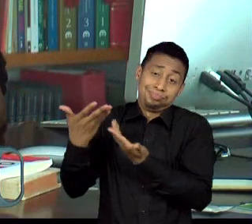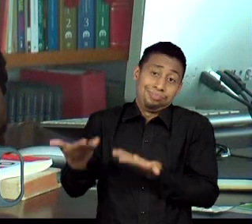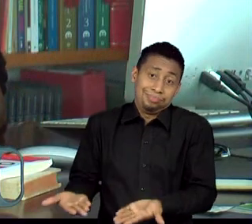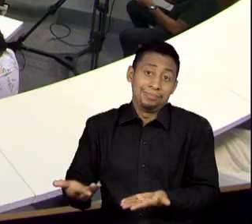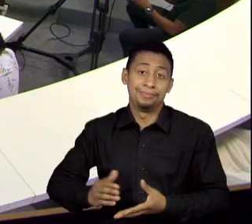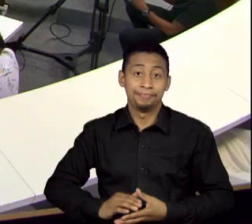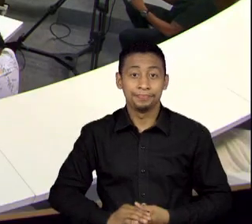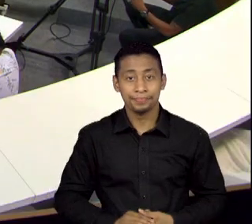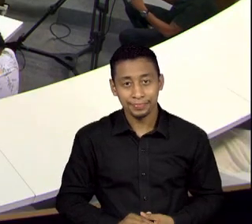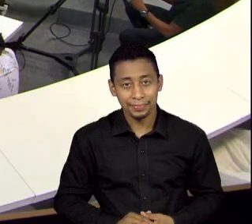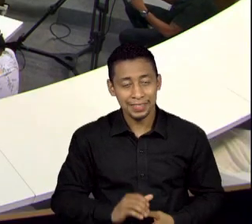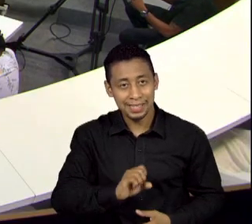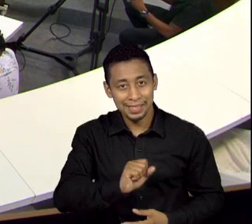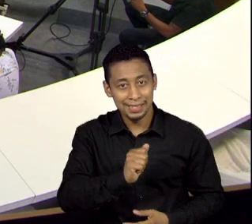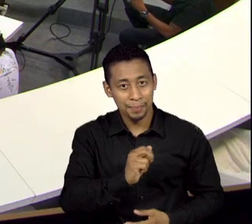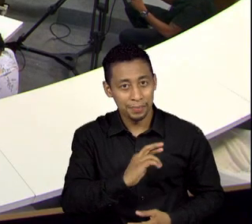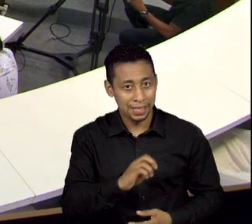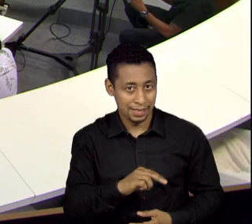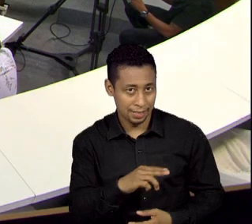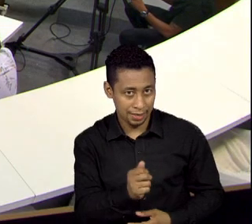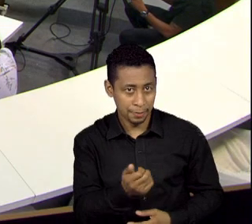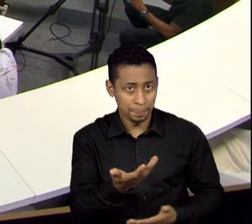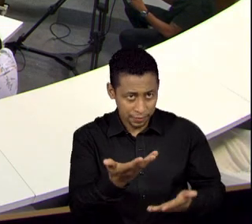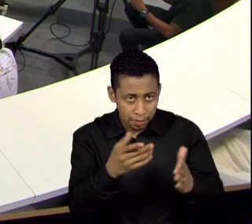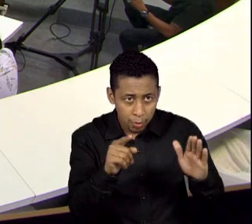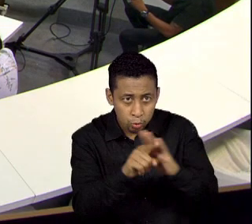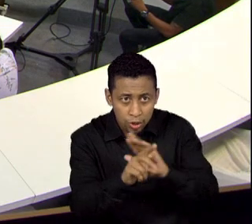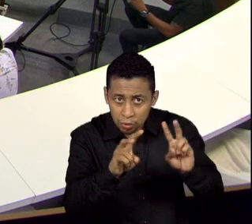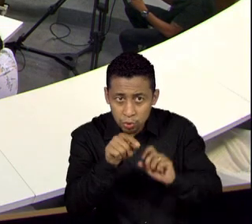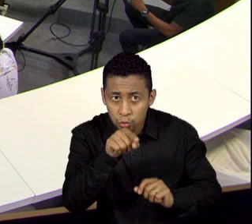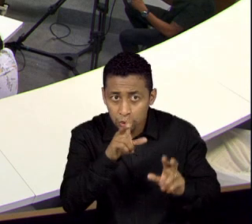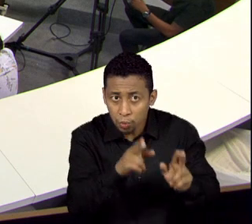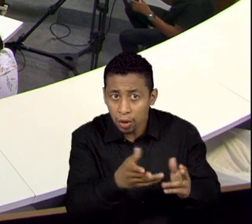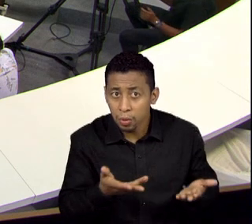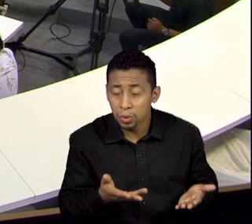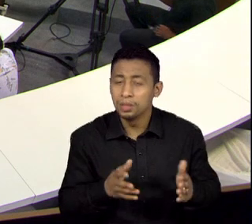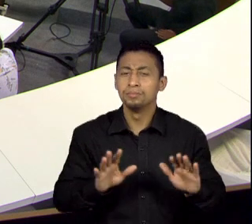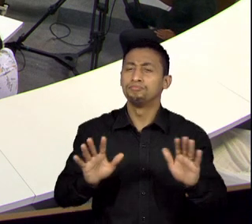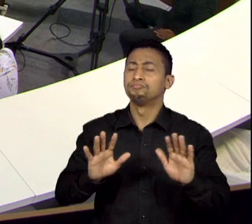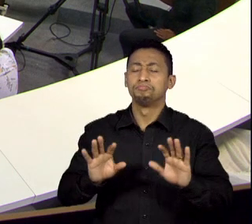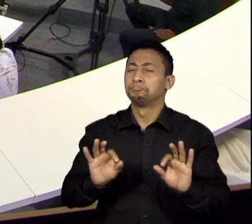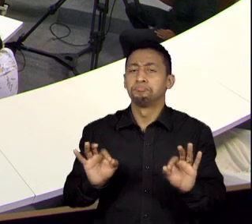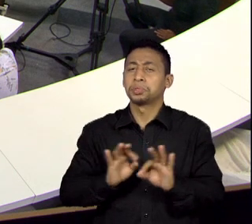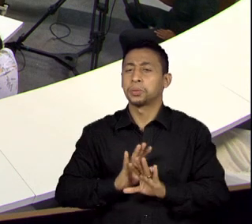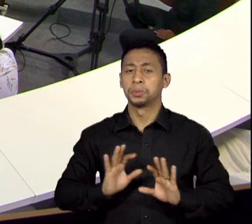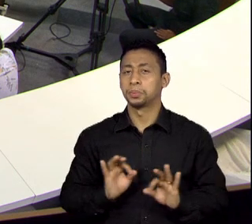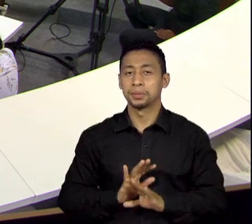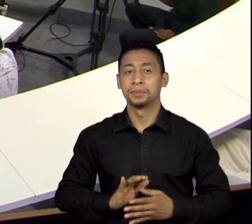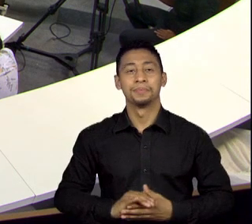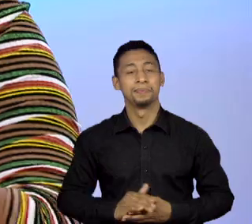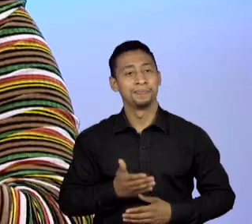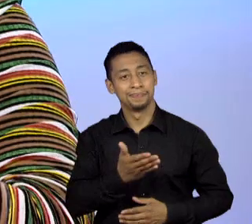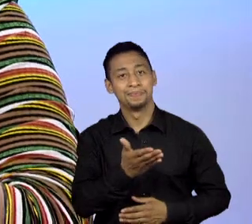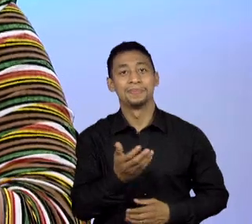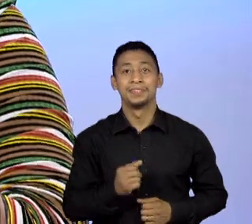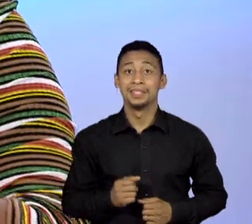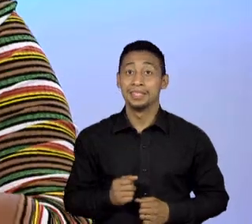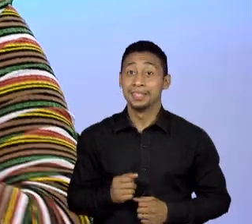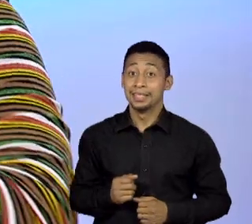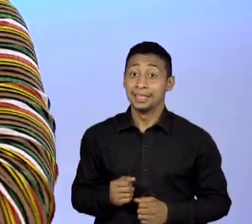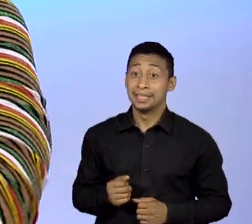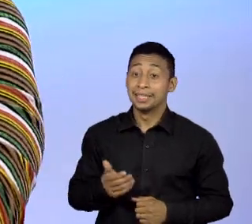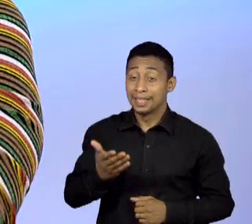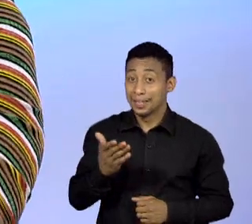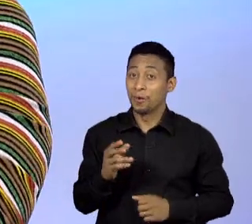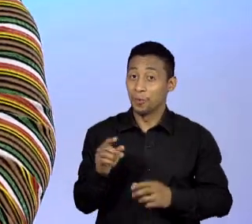Sabrina? Ou o Guel quer falar algo? Quer falar sobre isso? Guel? Não quero não, acho que mais ou menos não tá certo. Tá, diga, Sabrina. Vou fazer um